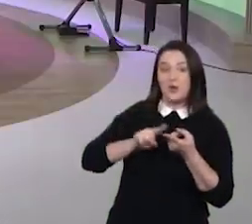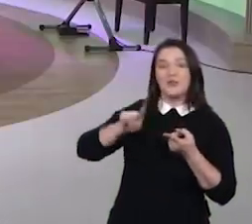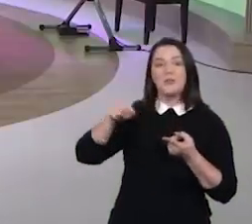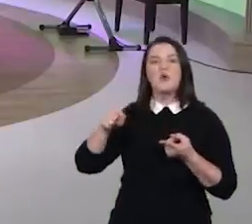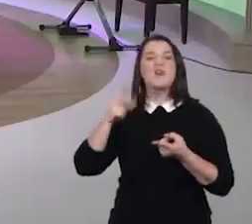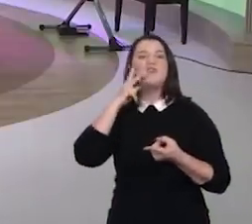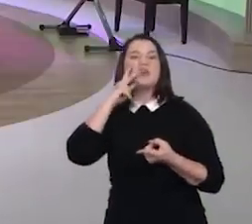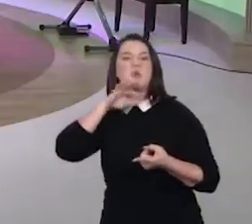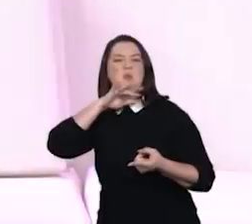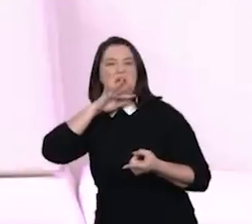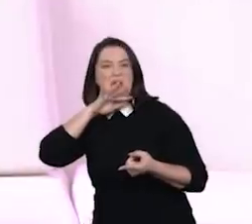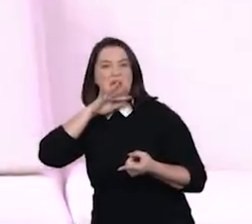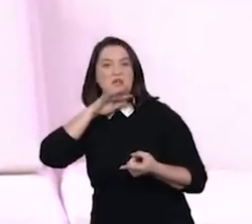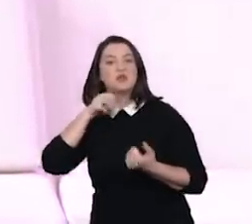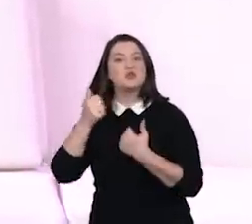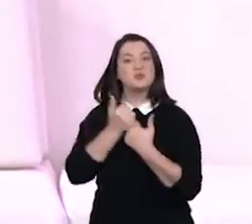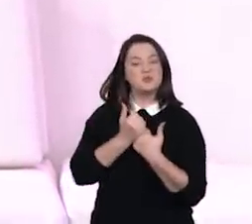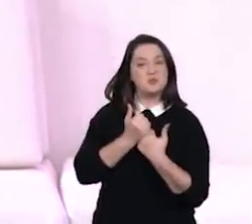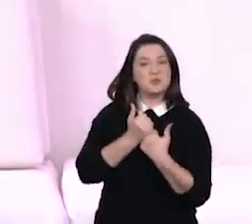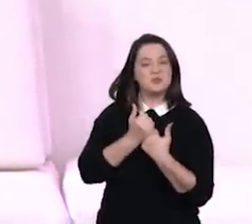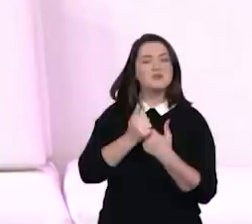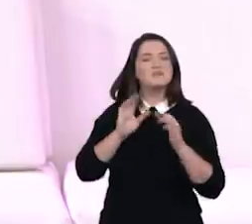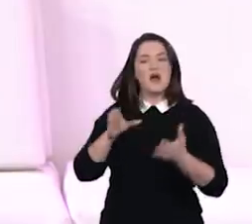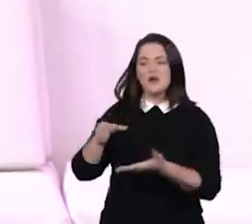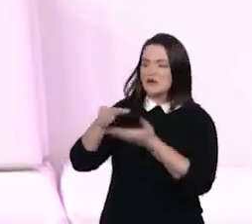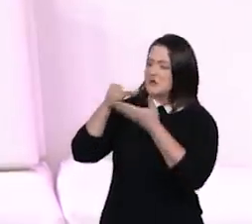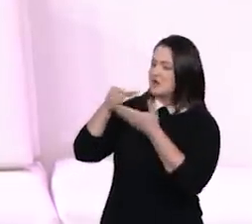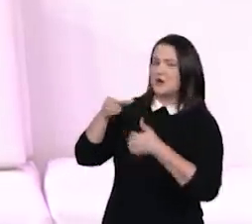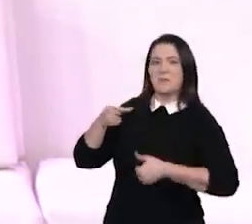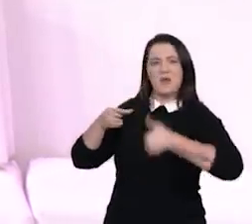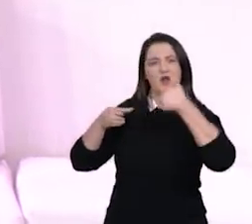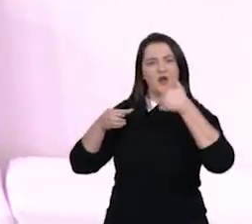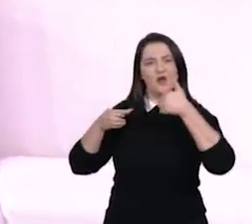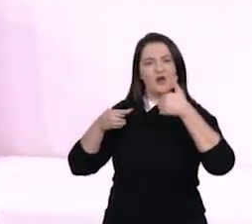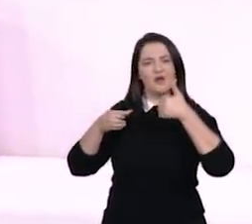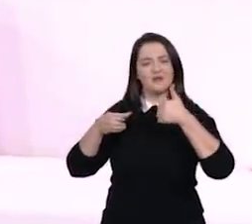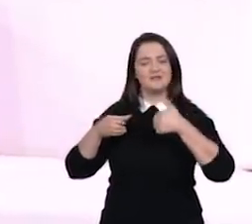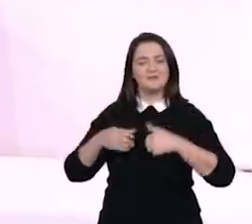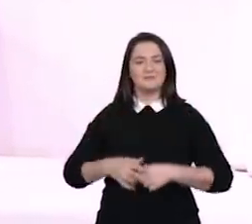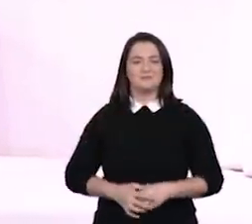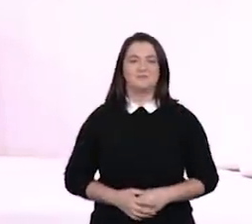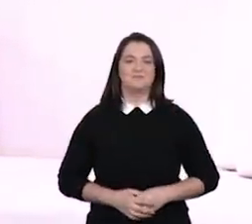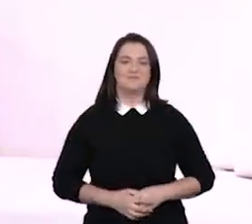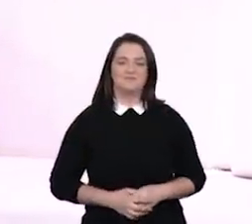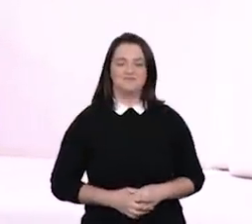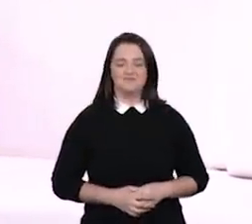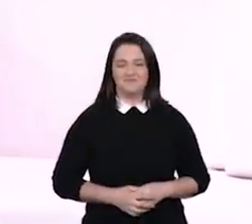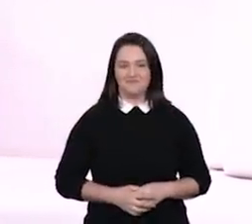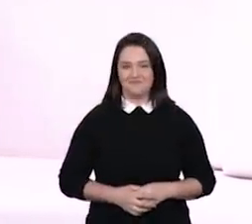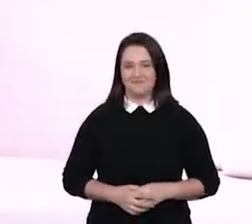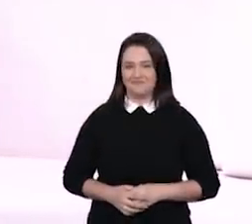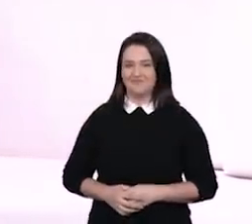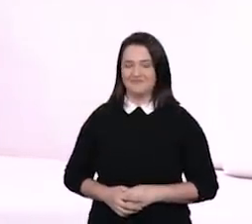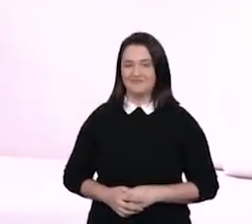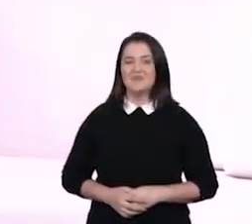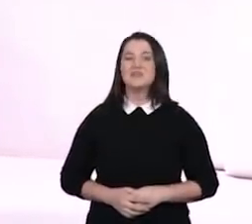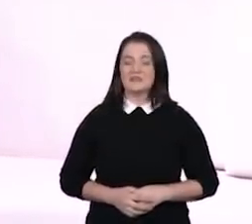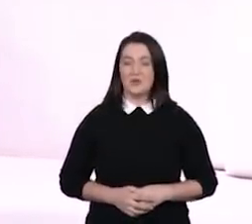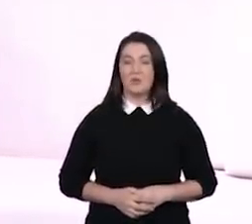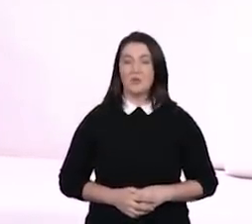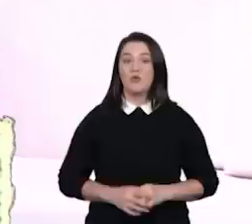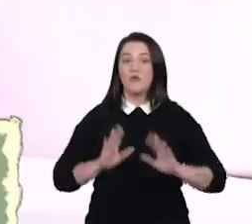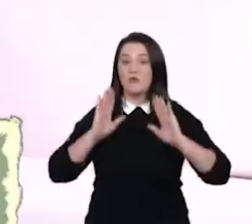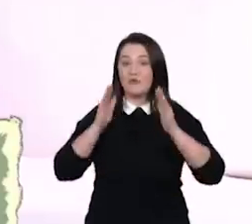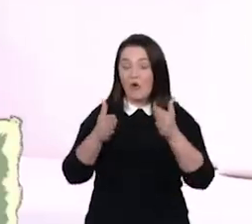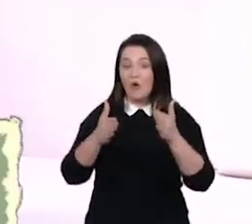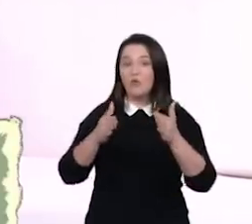este verso que nós acabamos de ler agora, e ele é o cerne, o centro da nossa mensagem, diz que tudo aquilo que você planejou